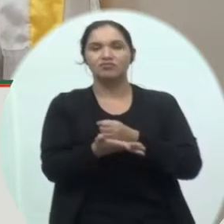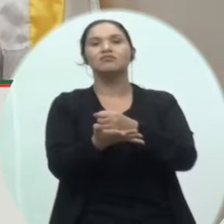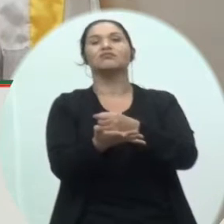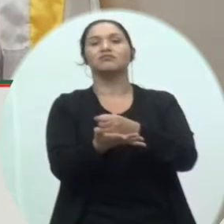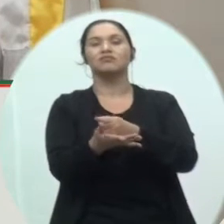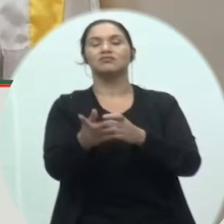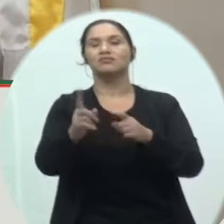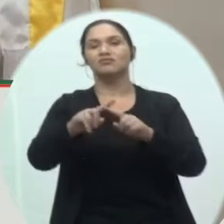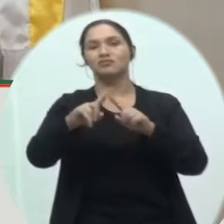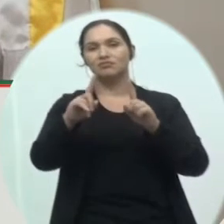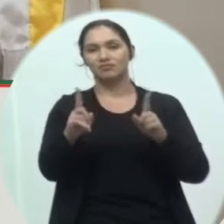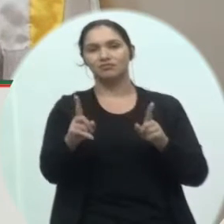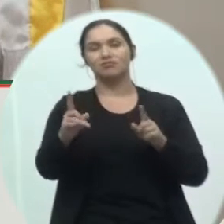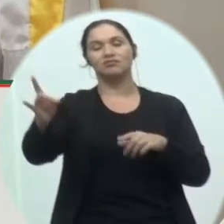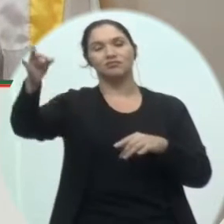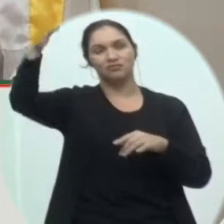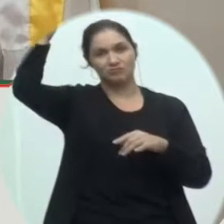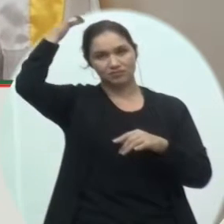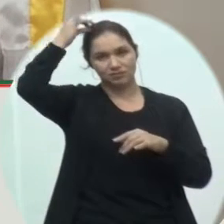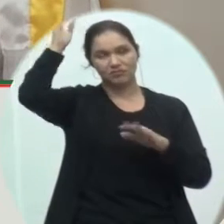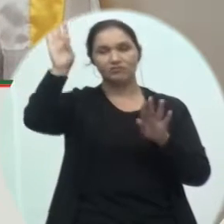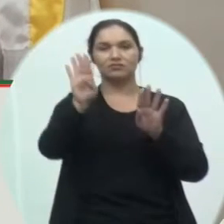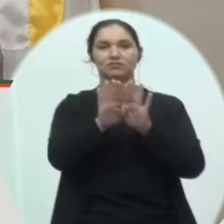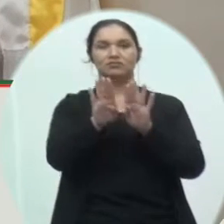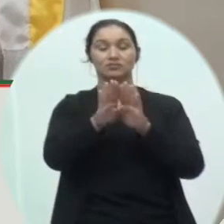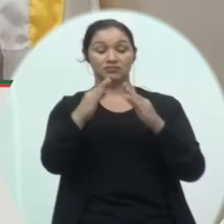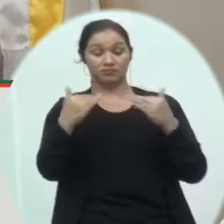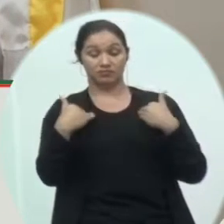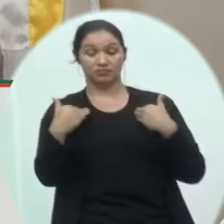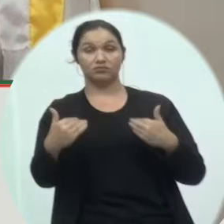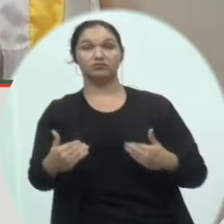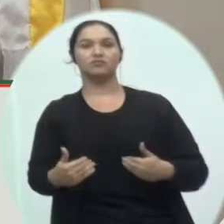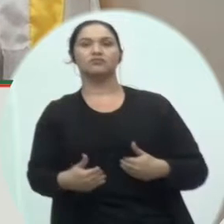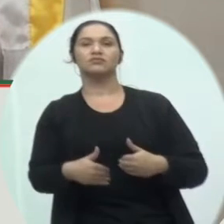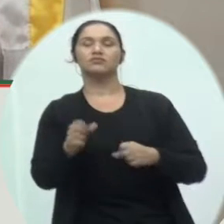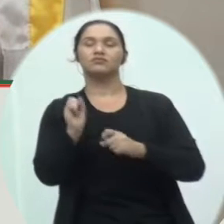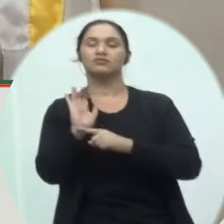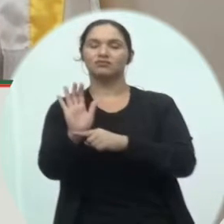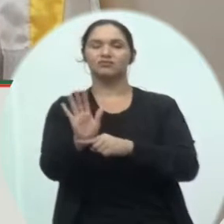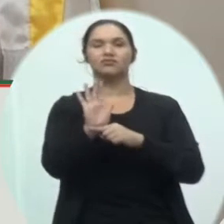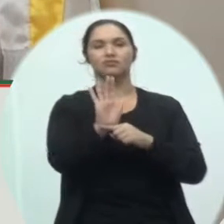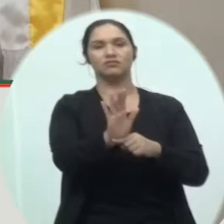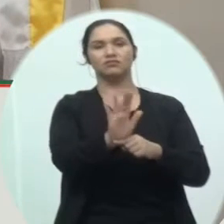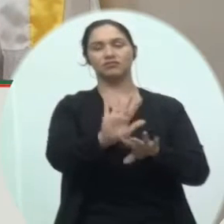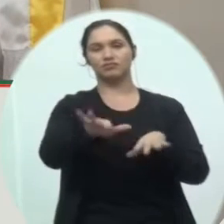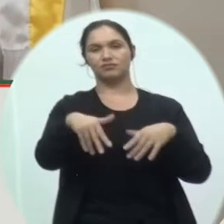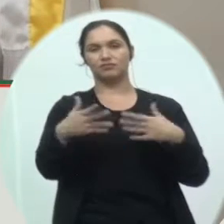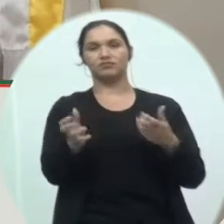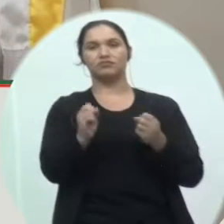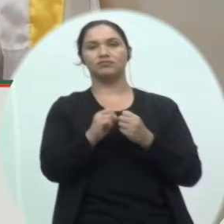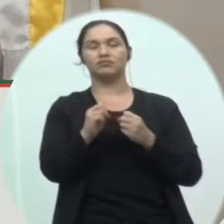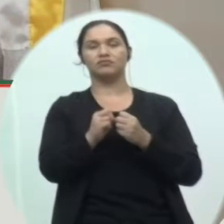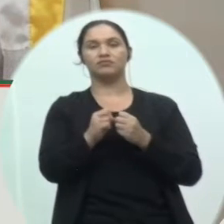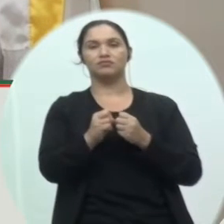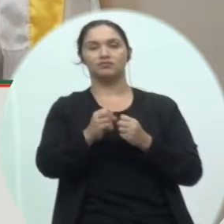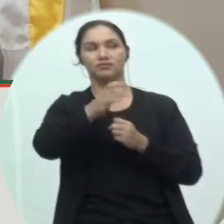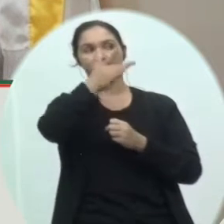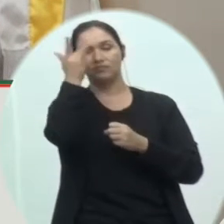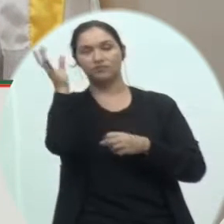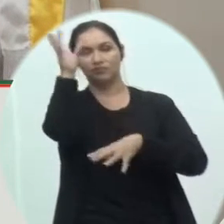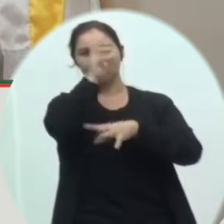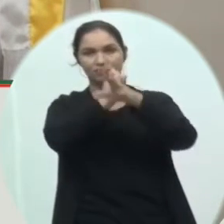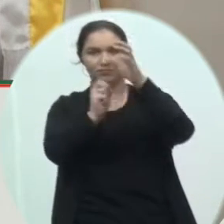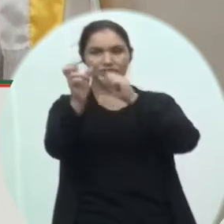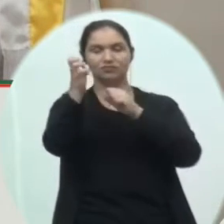apenas físico, mas um suporte espiritual, de estímulo, de motivação, levando esse evangelho de uma